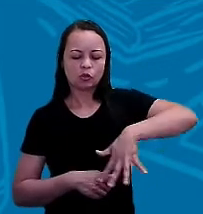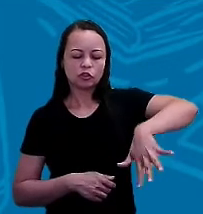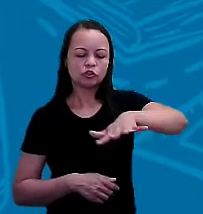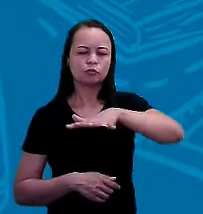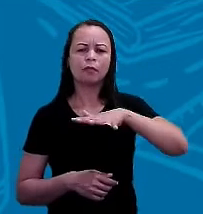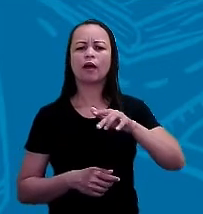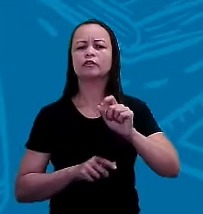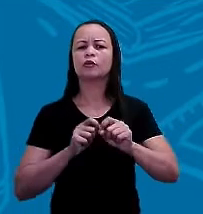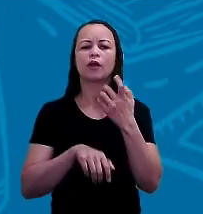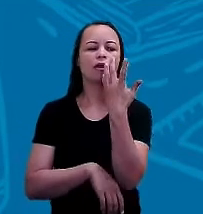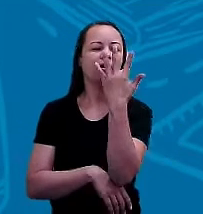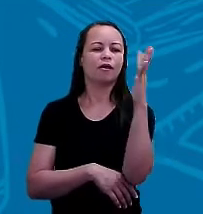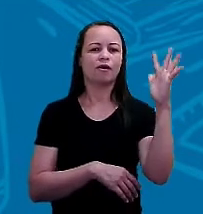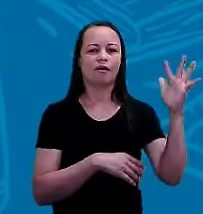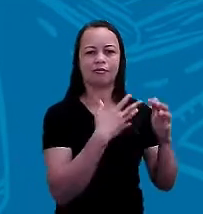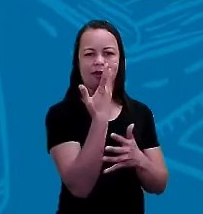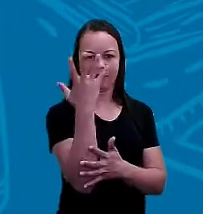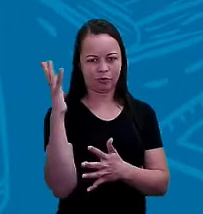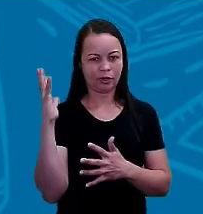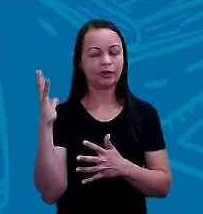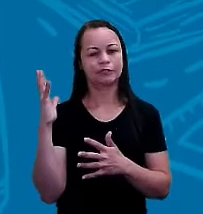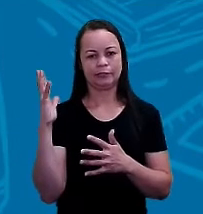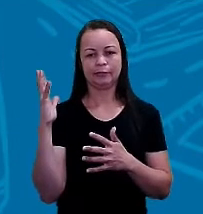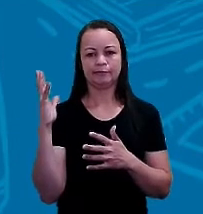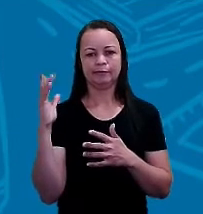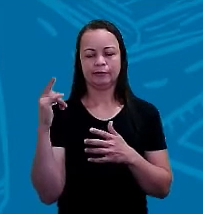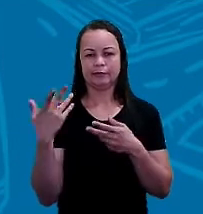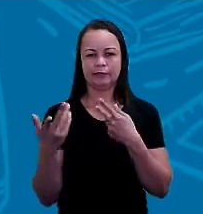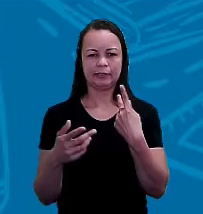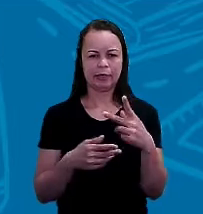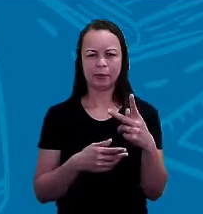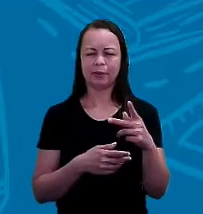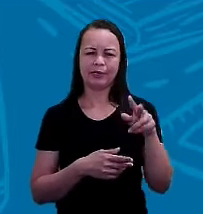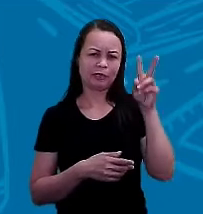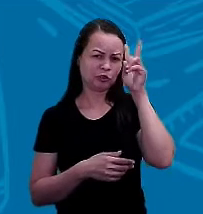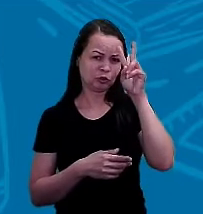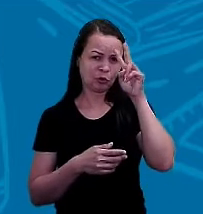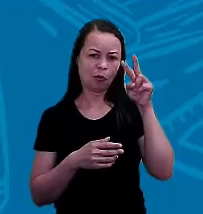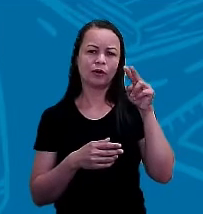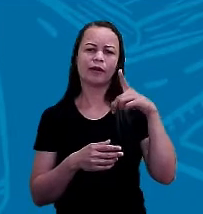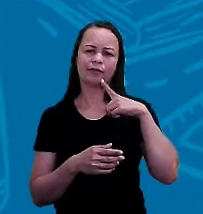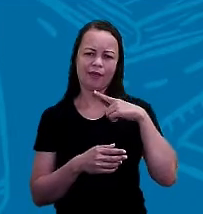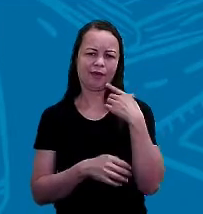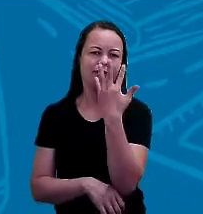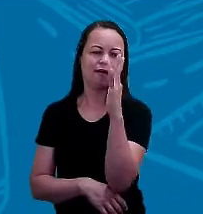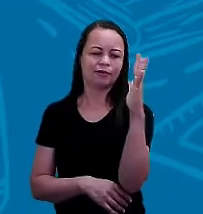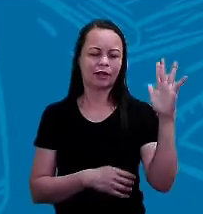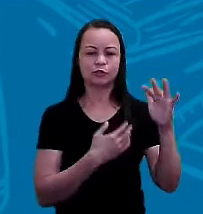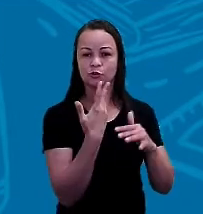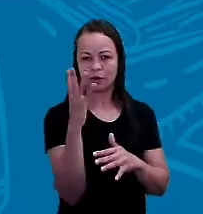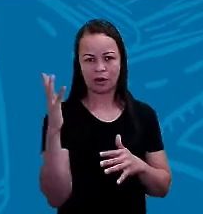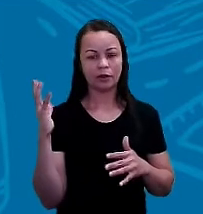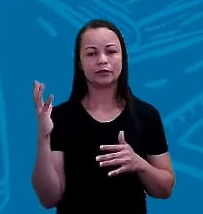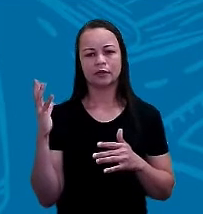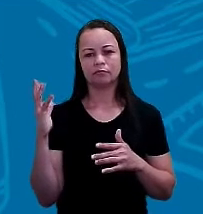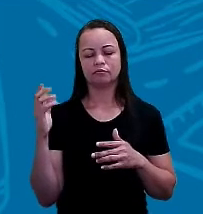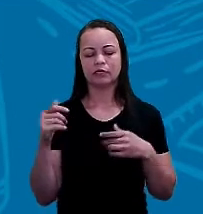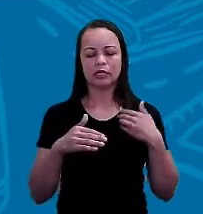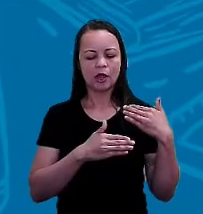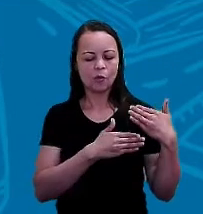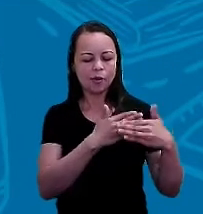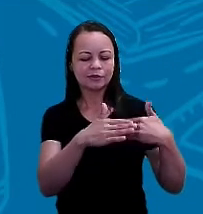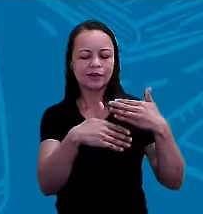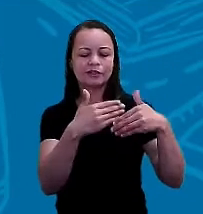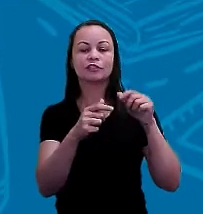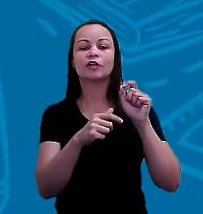pela natureza. O que está em volta, geralmente, dessas histórias sempre é a natureza. E é uma tradição oral.